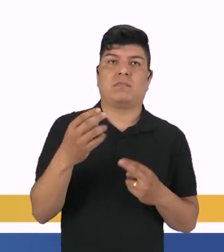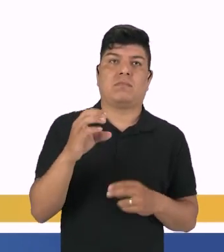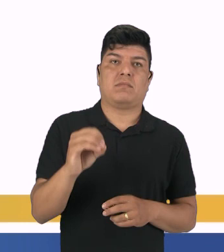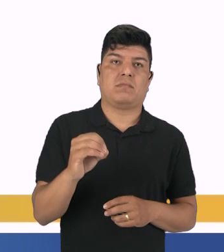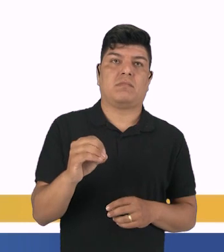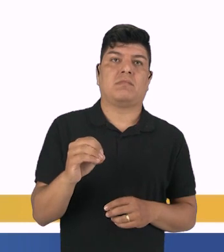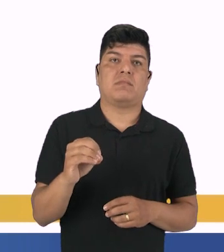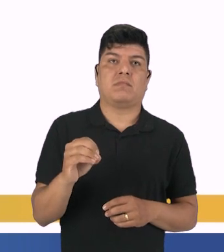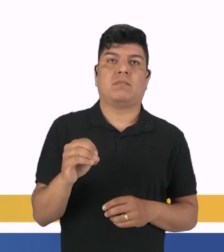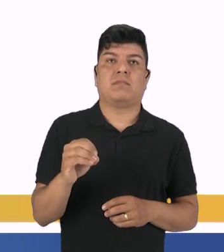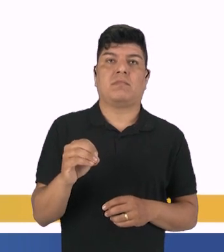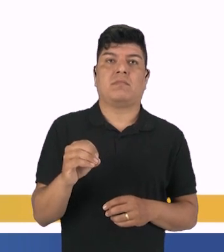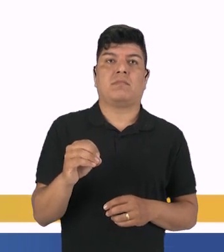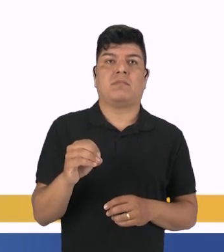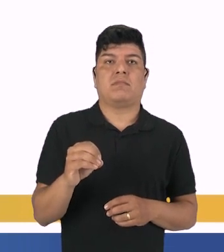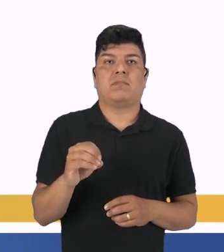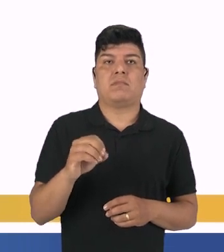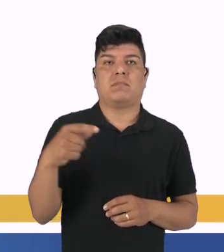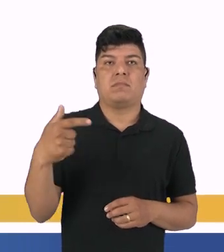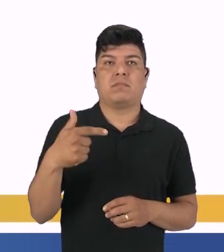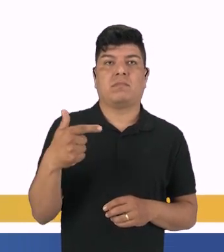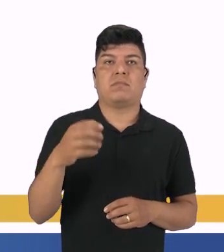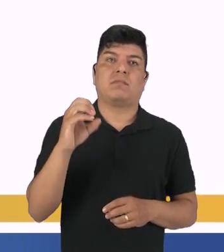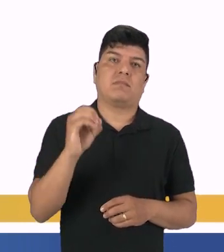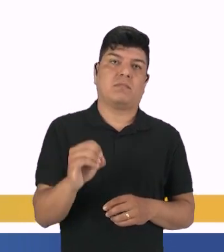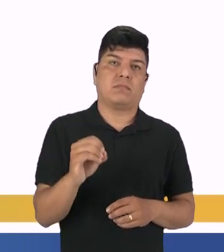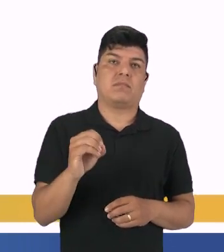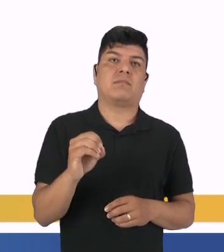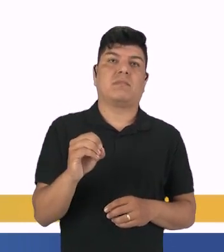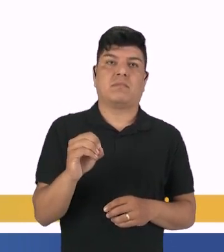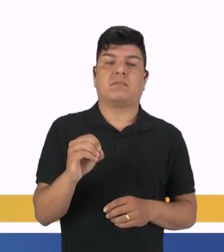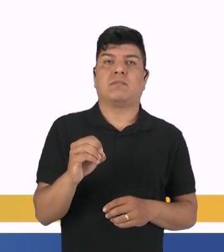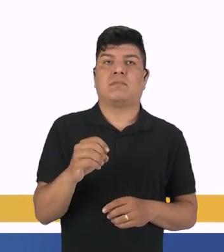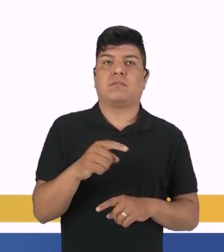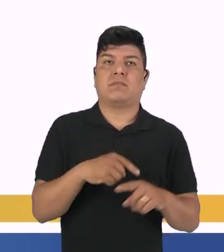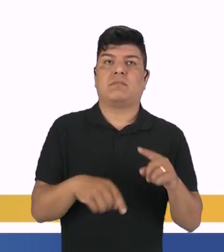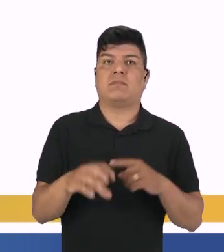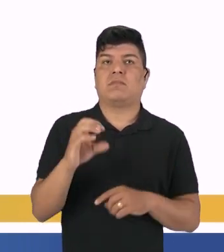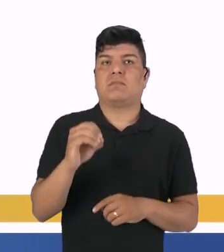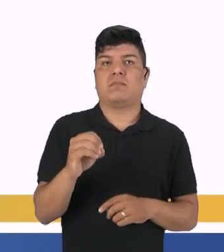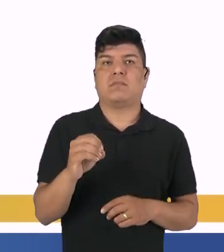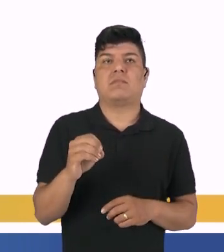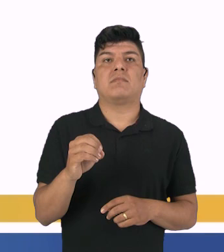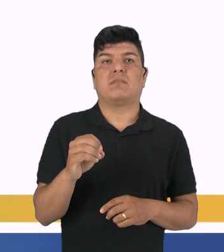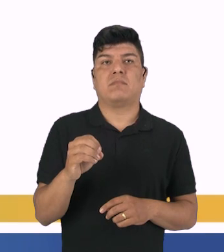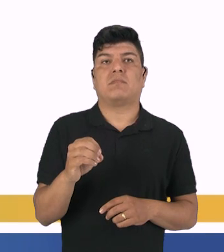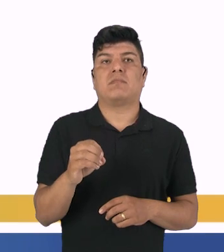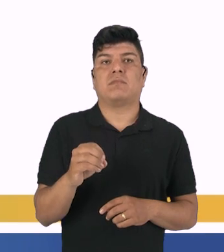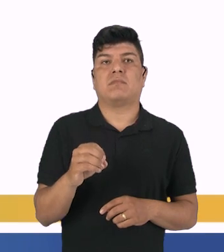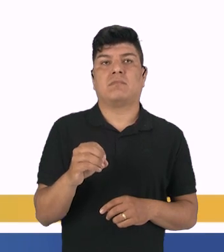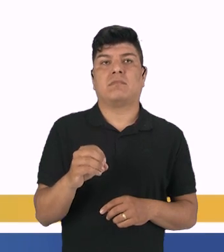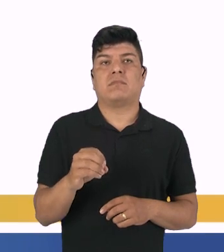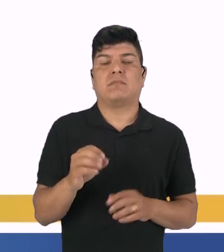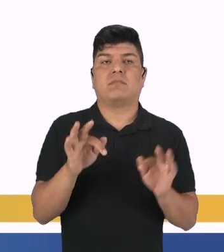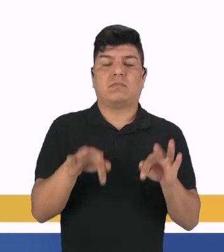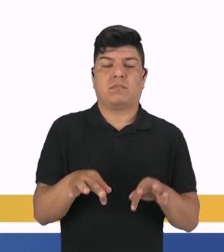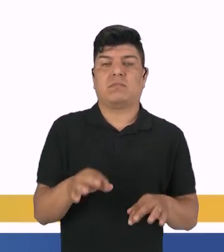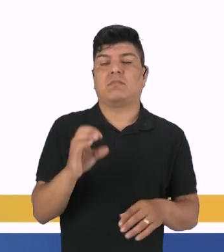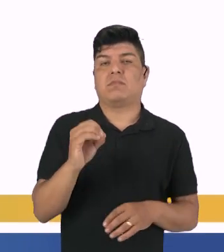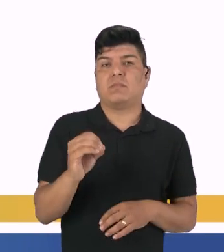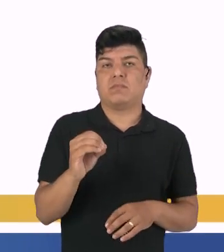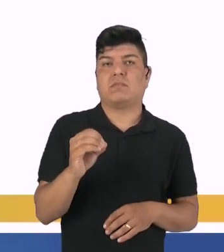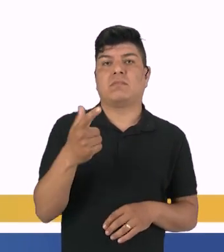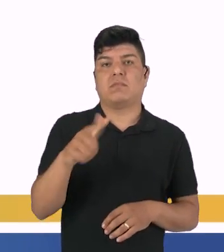0. Acrescentei mais um ali. Desci o segundo 0. Também 0 dividido para 5 é 0, vou acrescentar no resultado. E por último, o